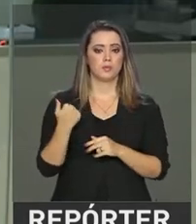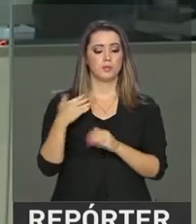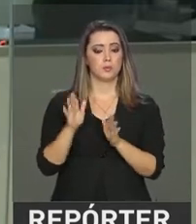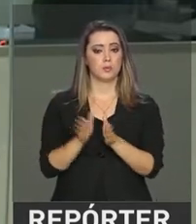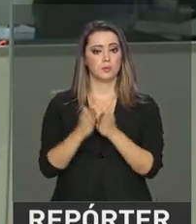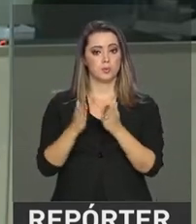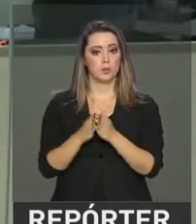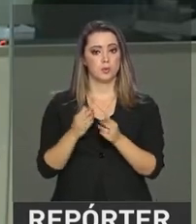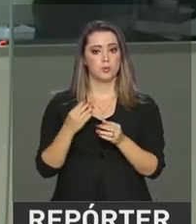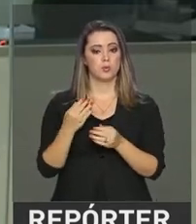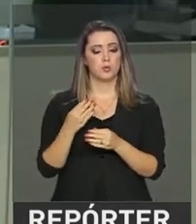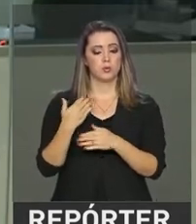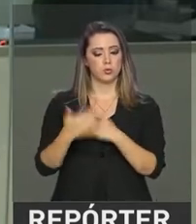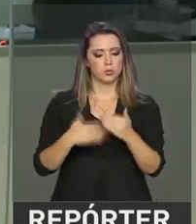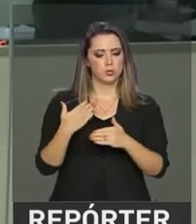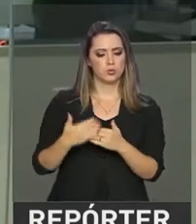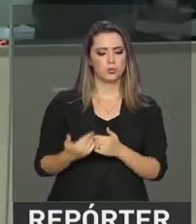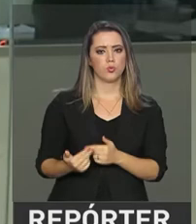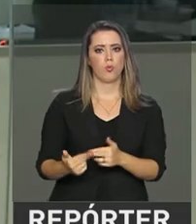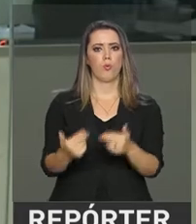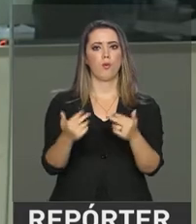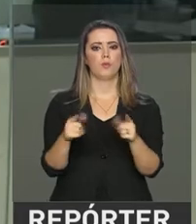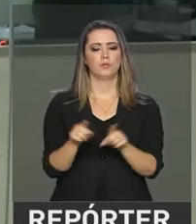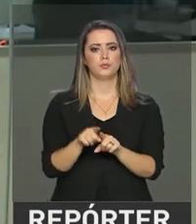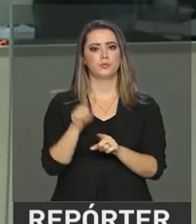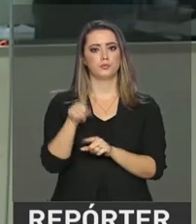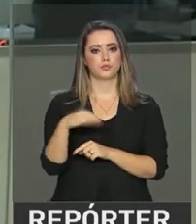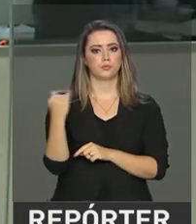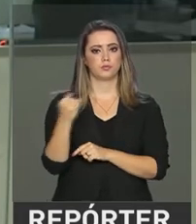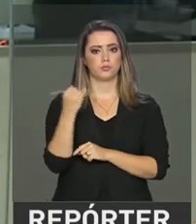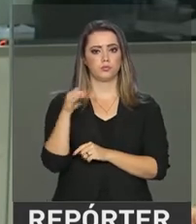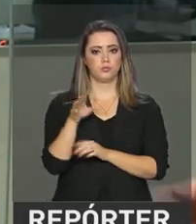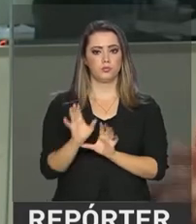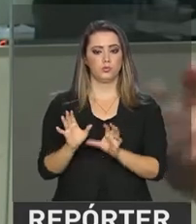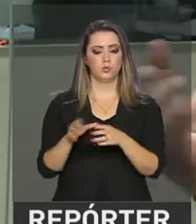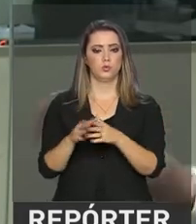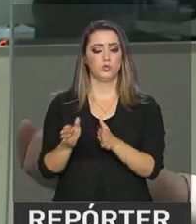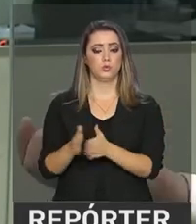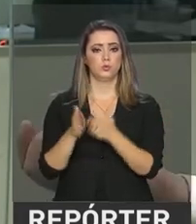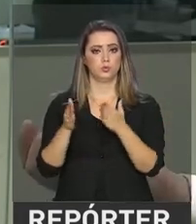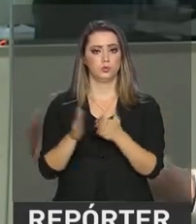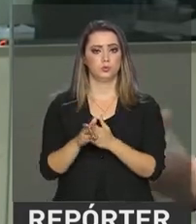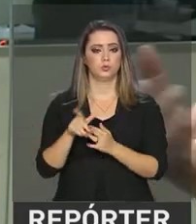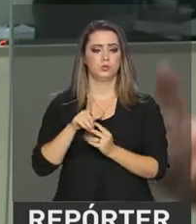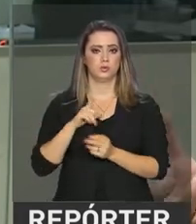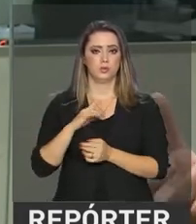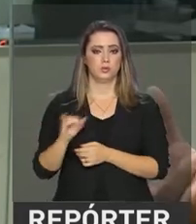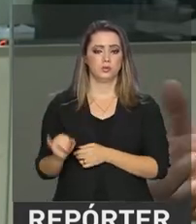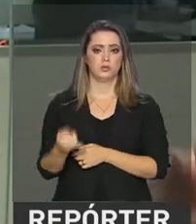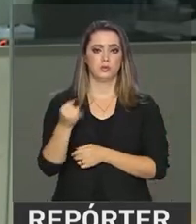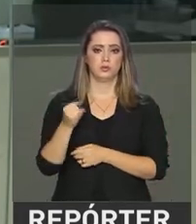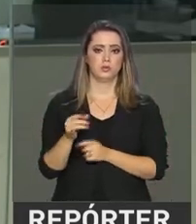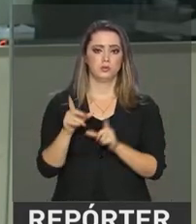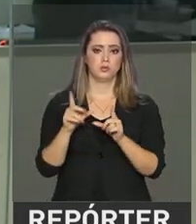está preservada, então é uma reforma fundamental, preserva a população mais carente e obtém as economias por meio da quebra dos privilégios.